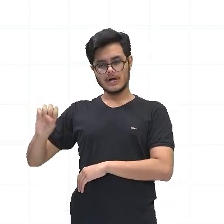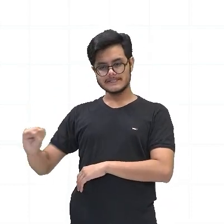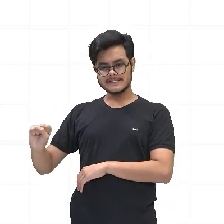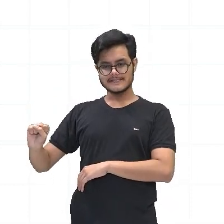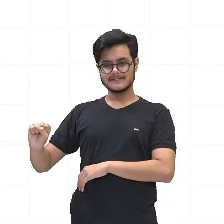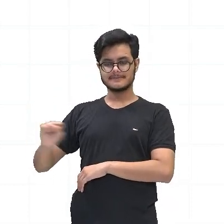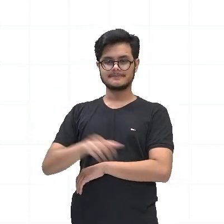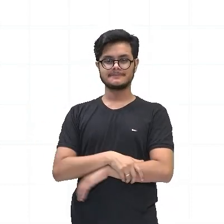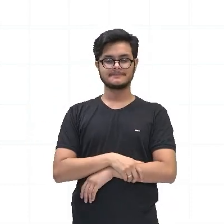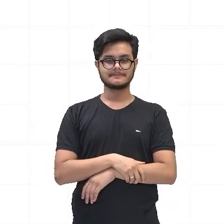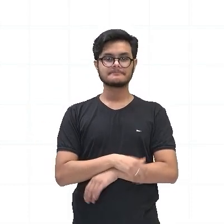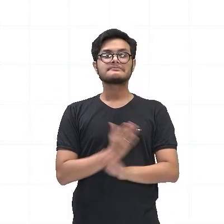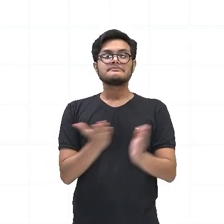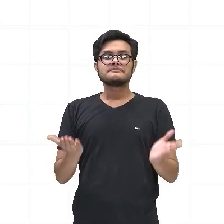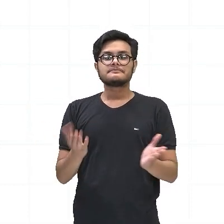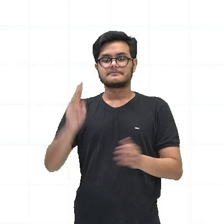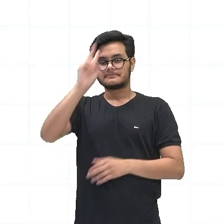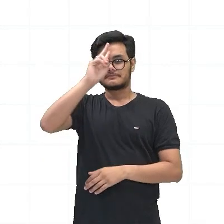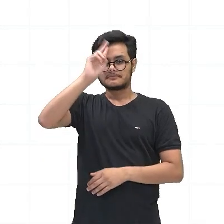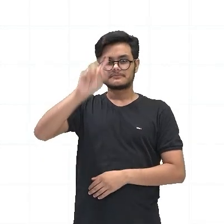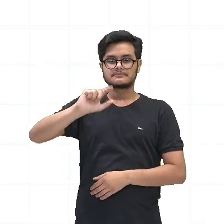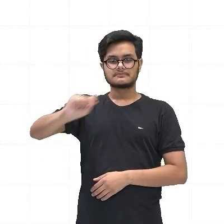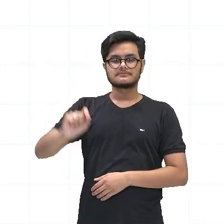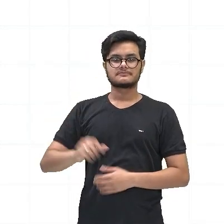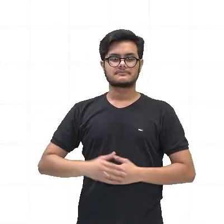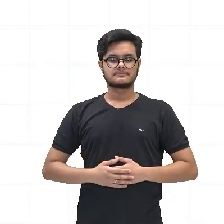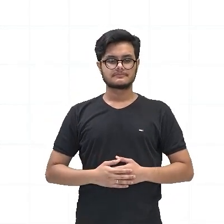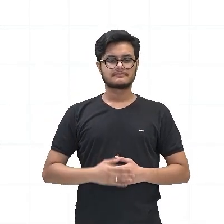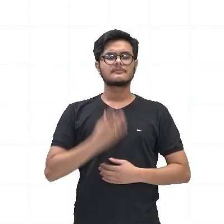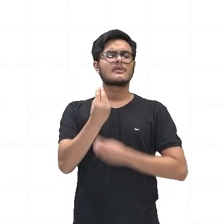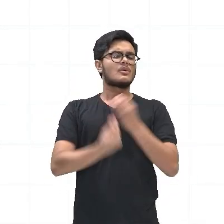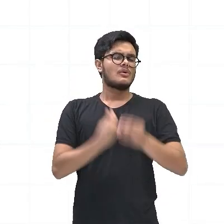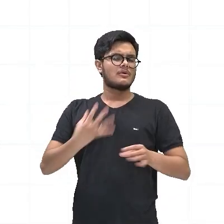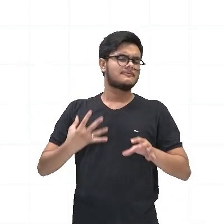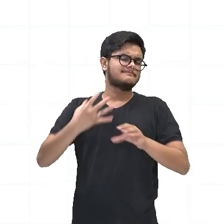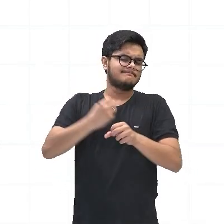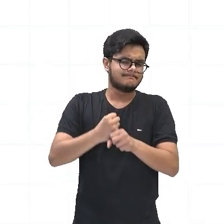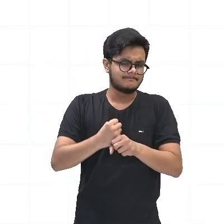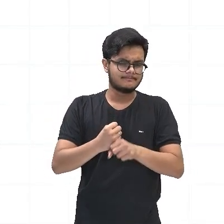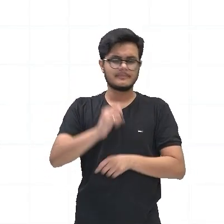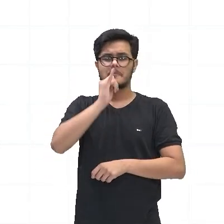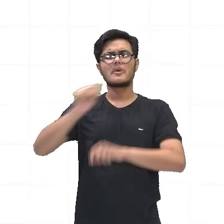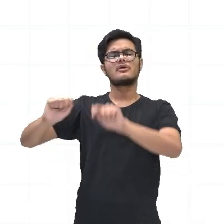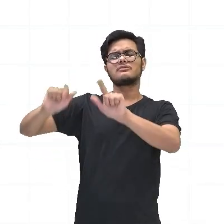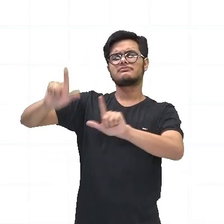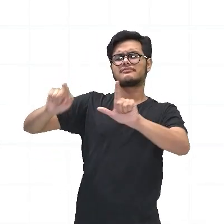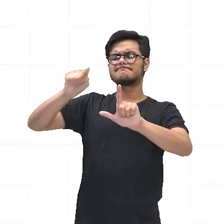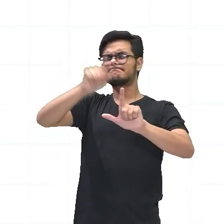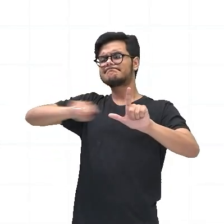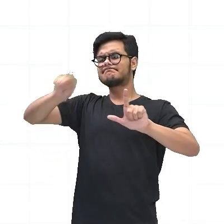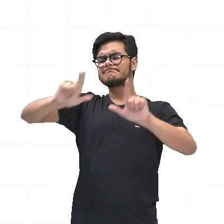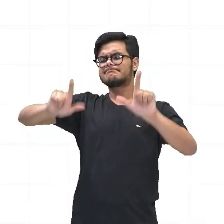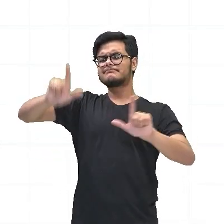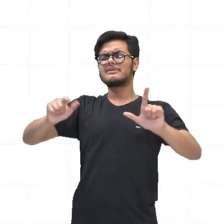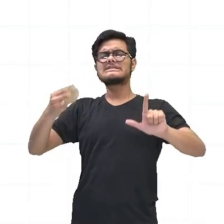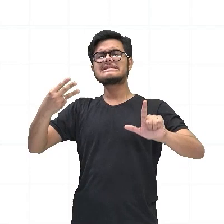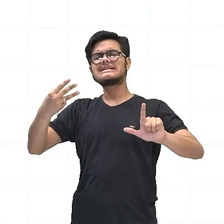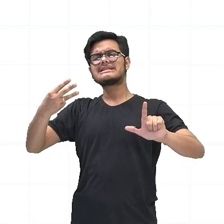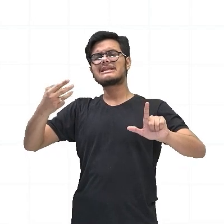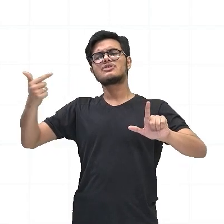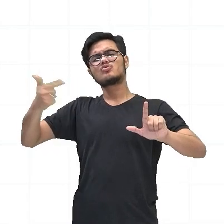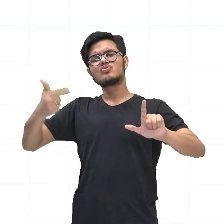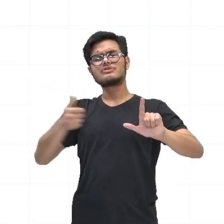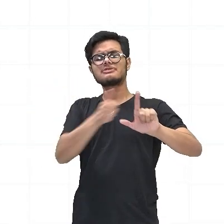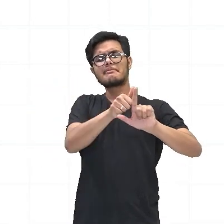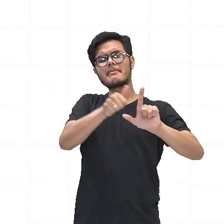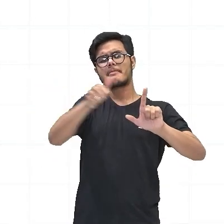fórmula. E a gente vai relembrar aí um exemplo, né? Olha só, se você tem aí um televisor em casa de 32 polegadas,